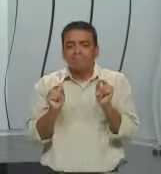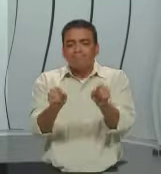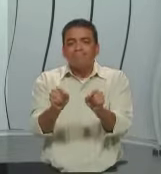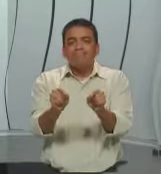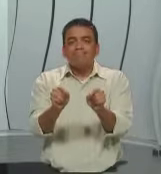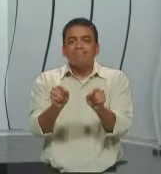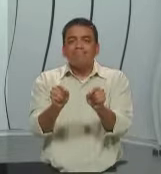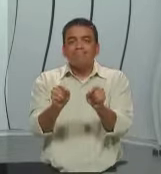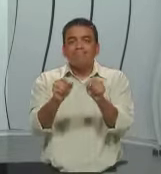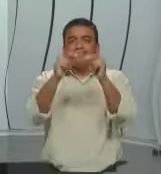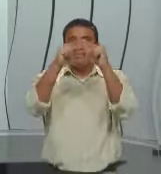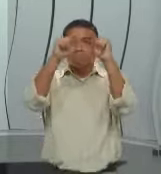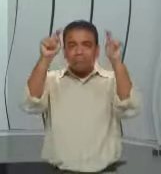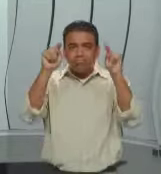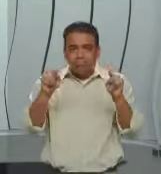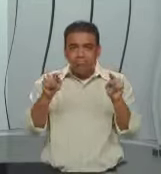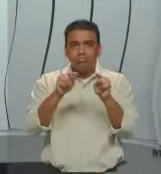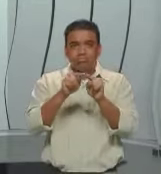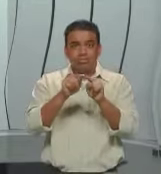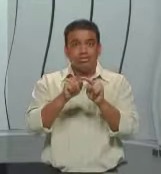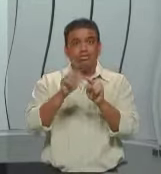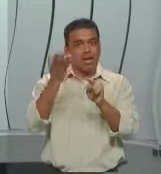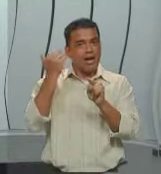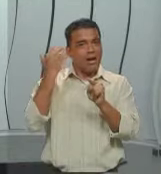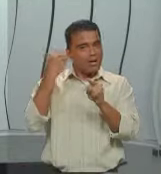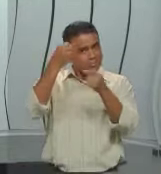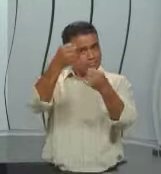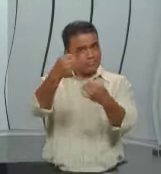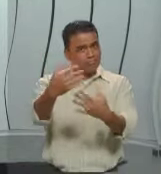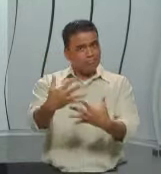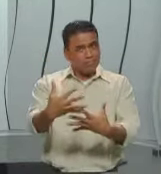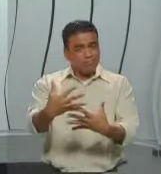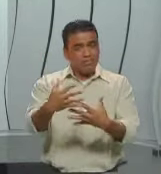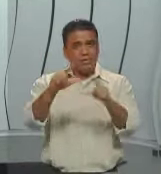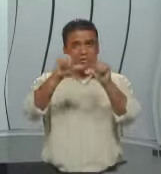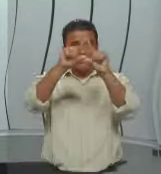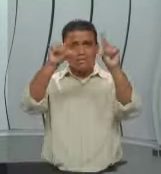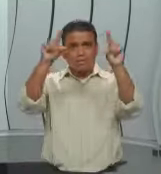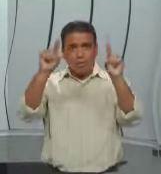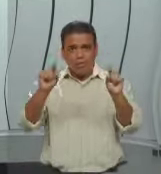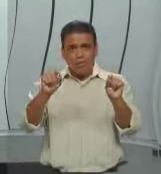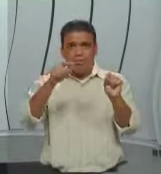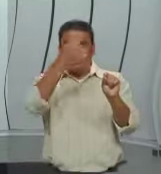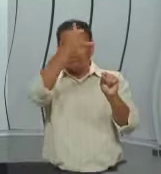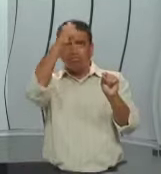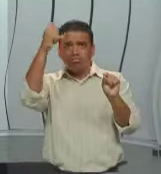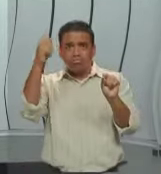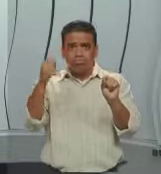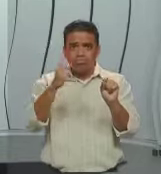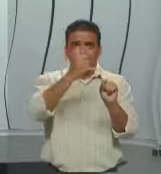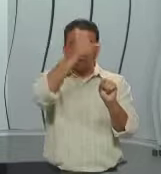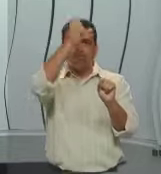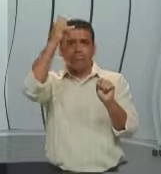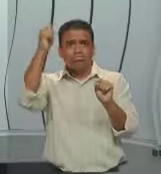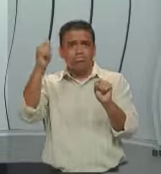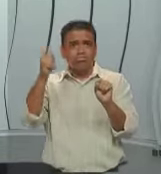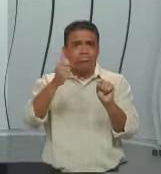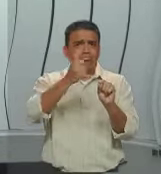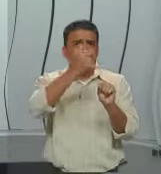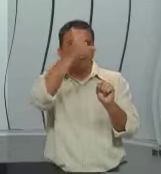corrente, beleza? Vocês viram no ciclo 2 que, num circuito série, a corrente que passa por todos os